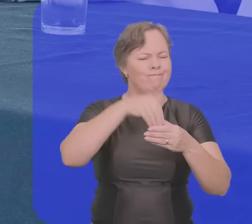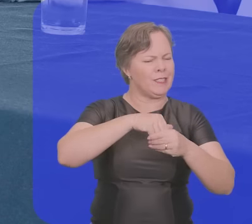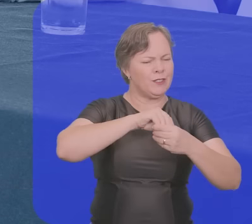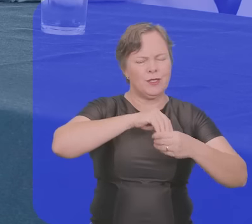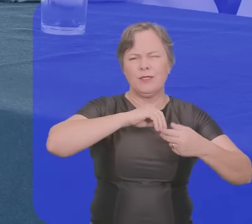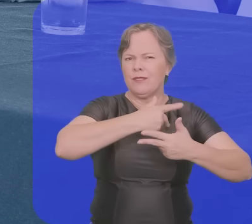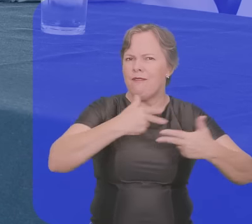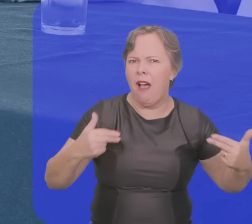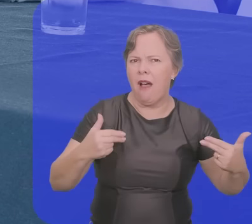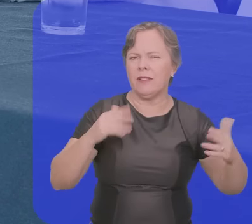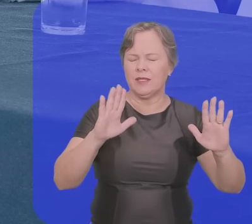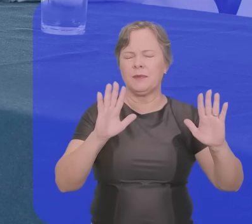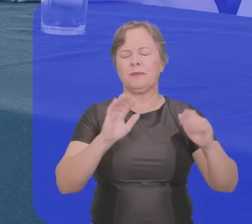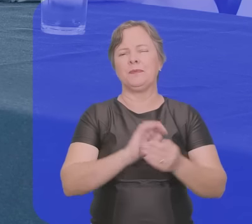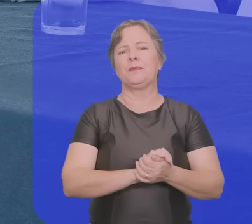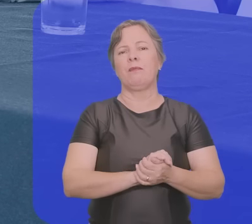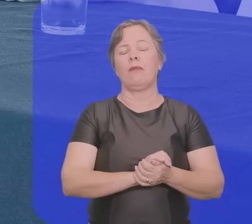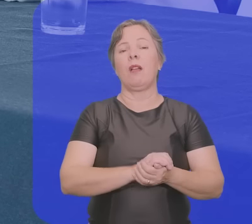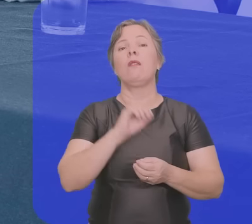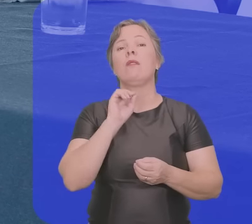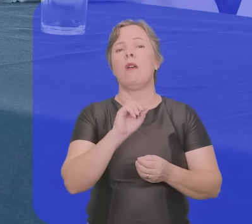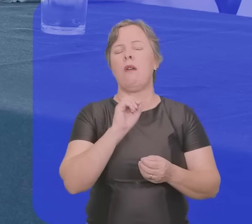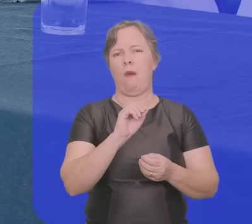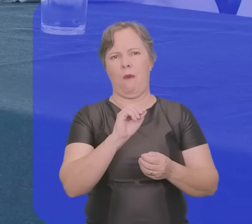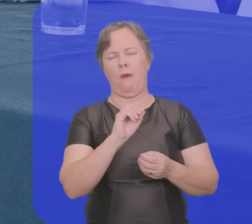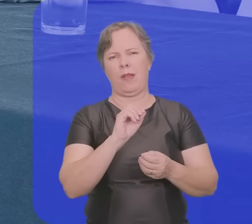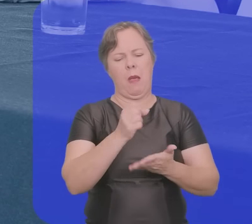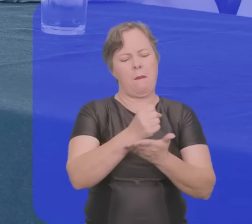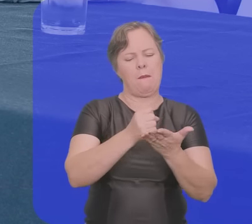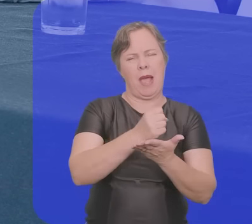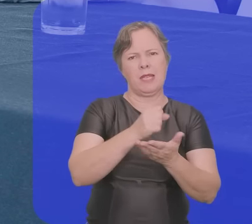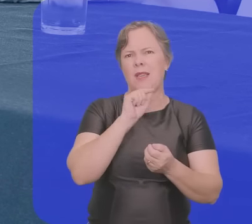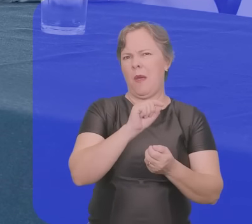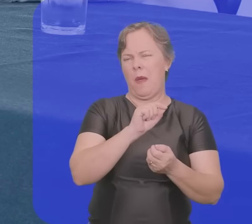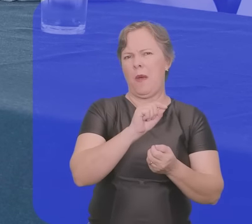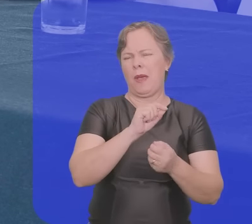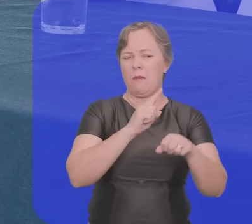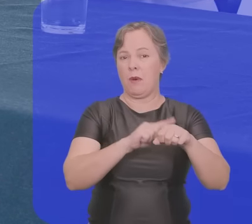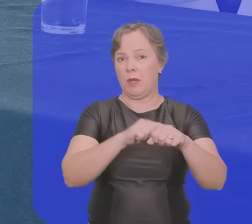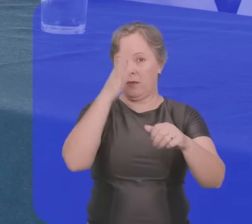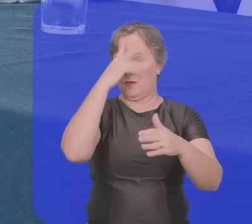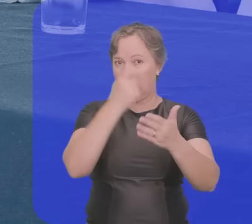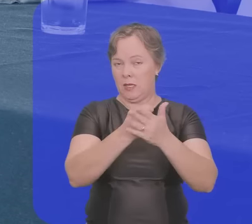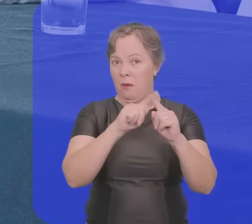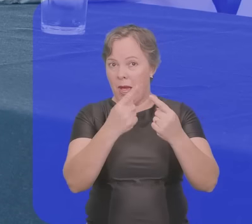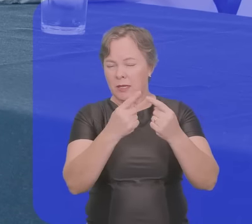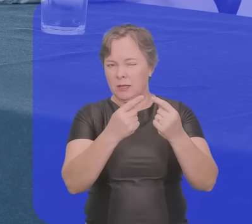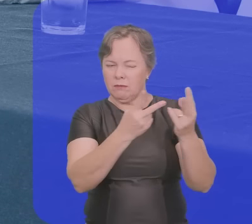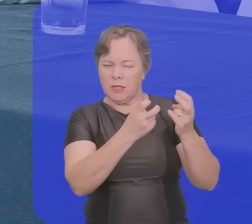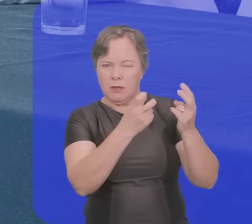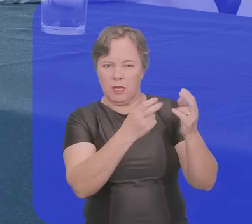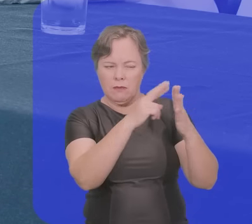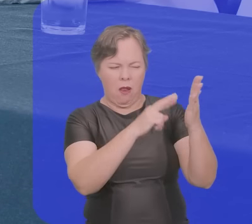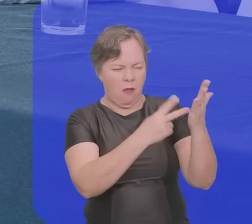né? Então e uma das premissas é tomar a decisão com base nos dados. E